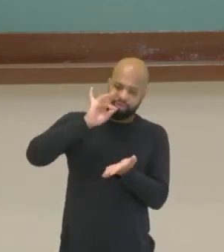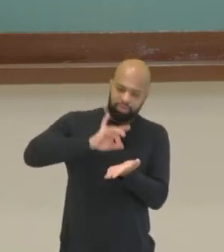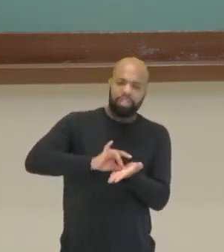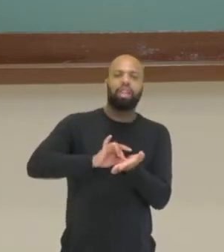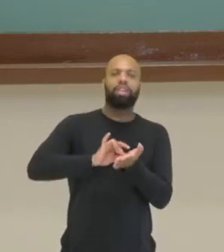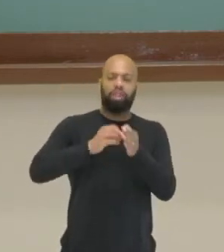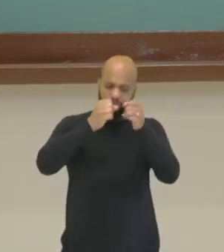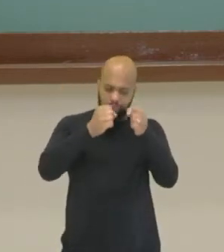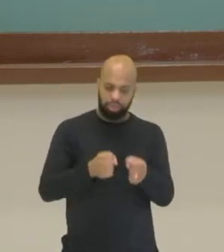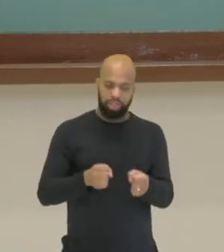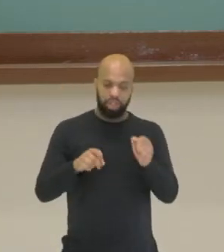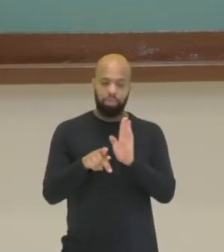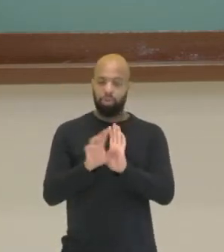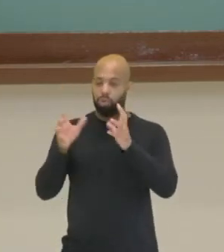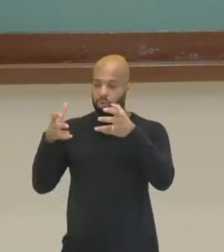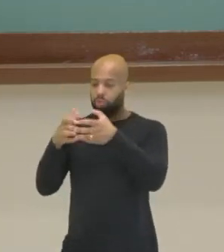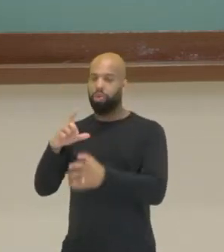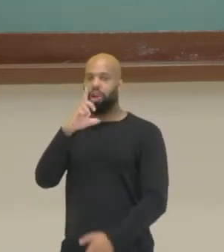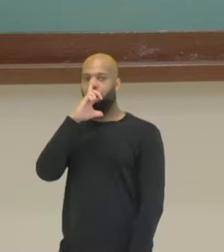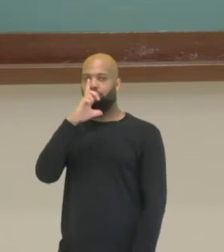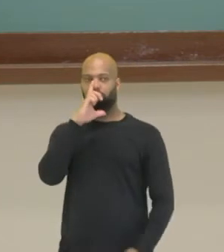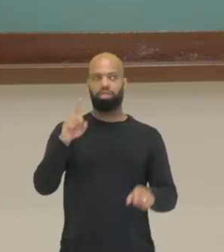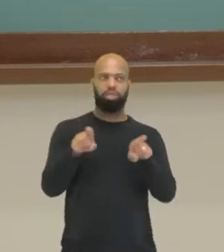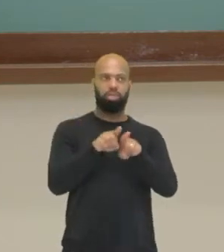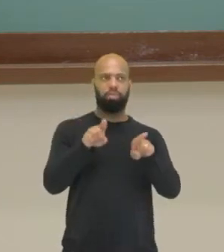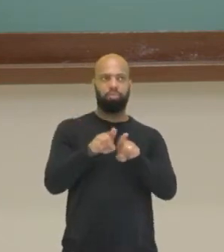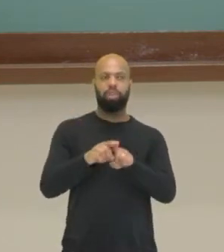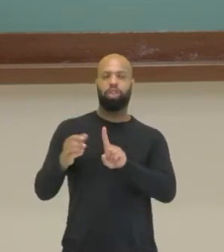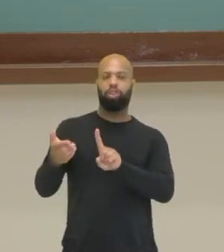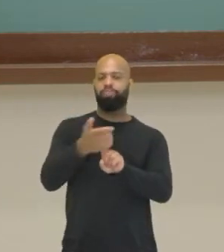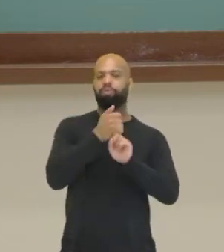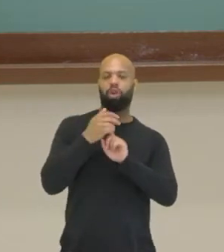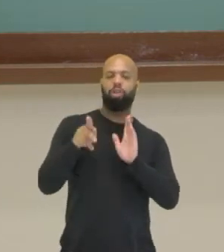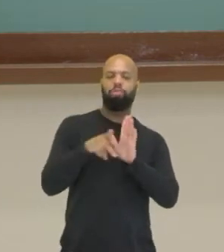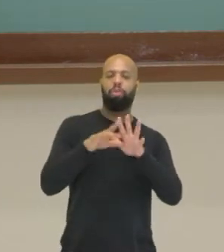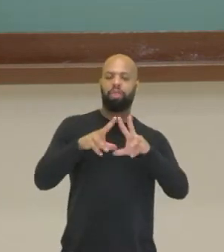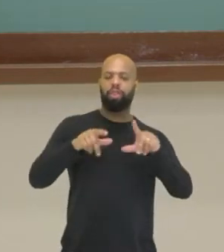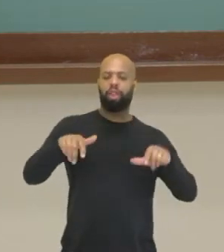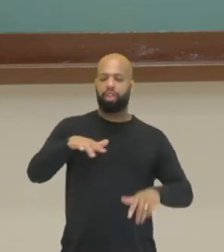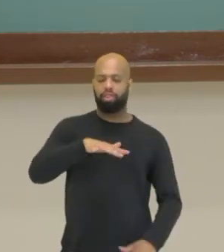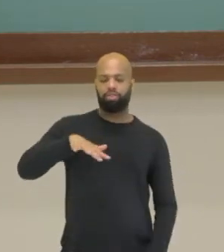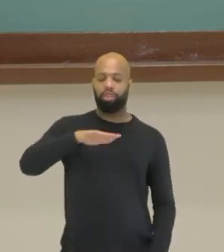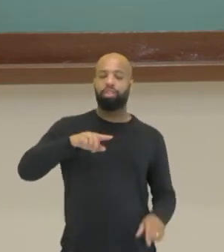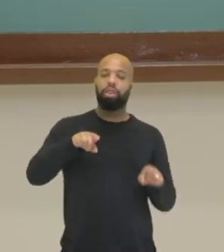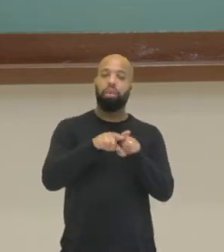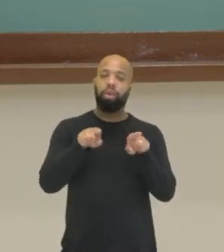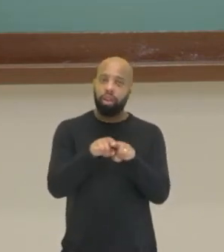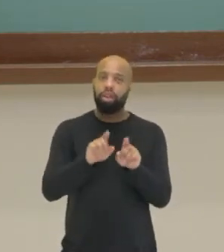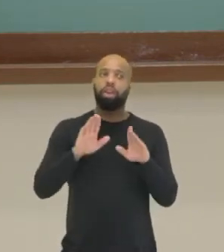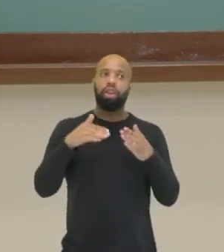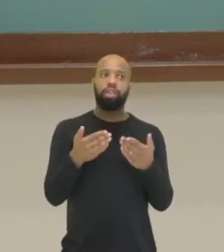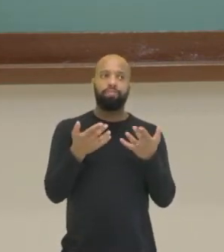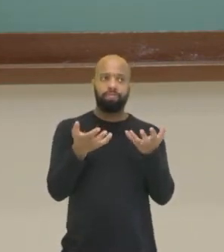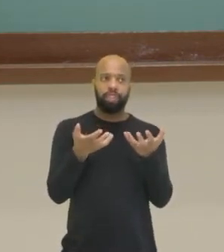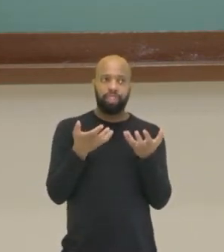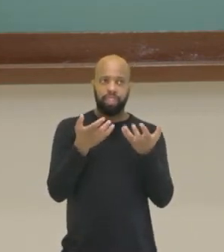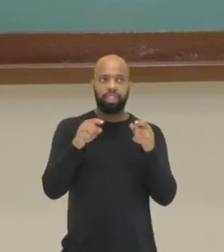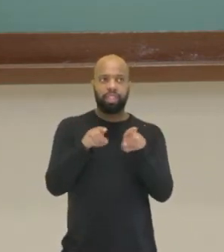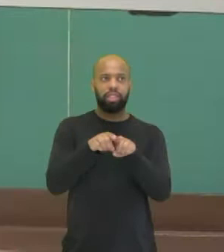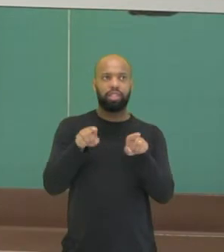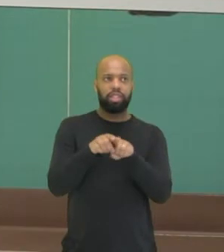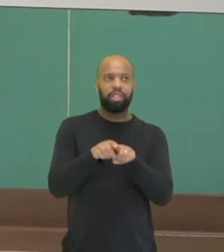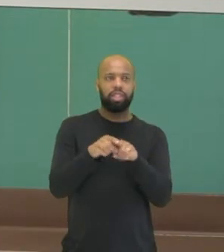deles, inclusive proprietários de terras da região, e de quebra dá uma ideia